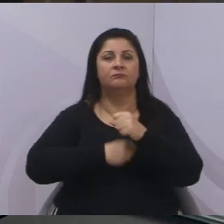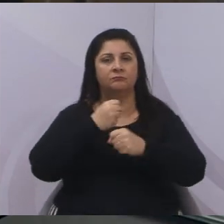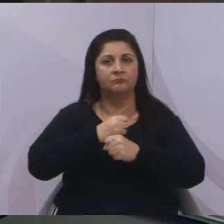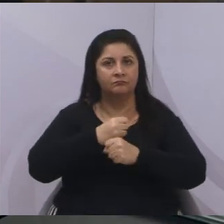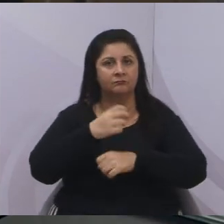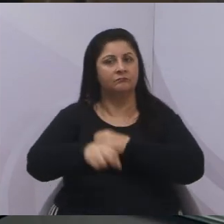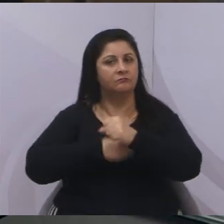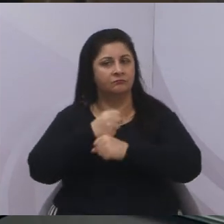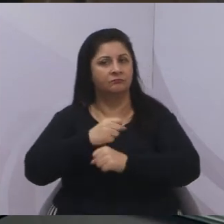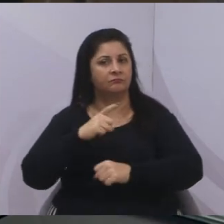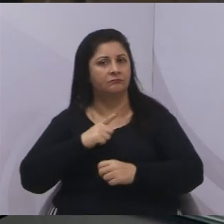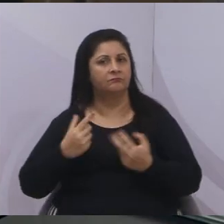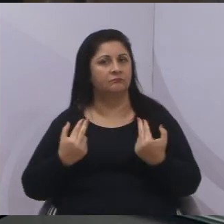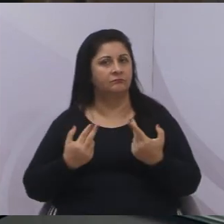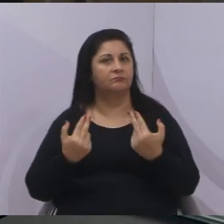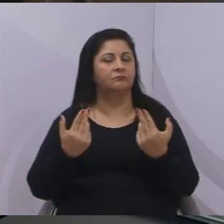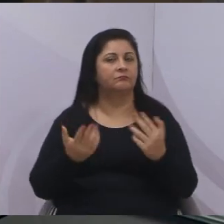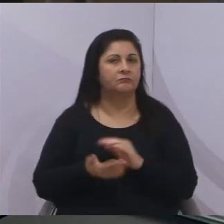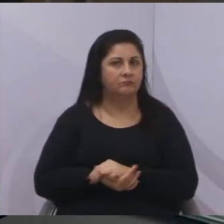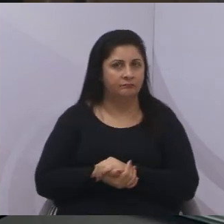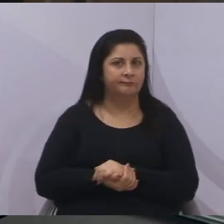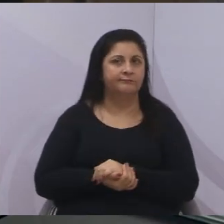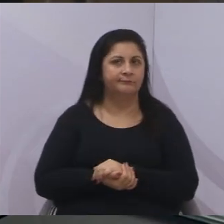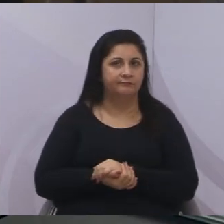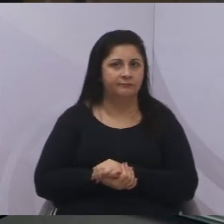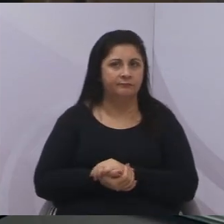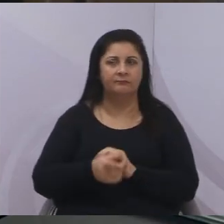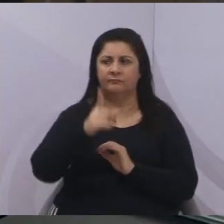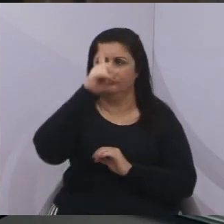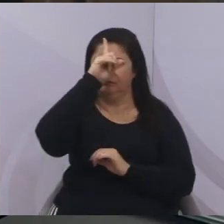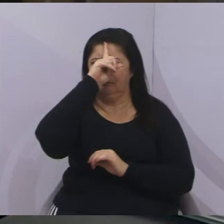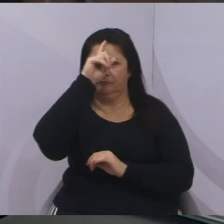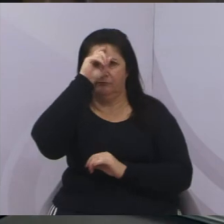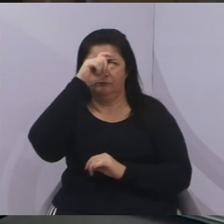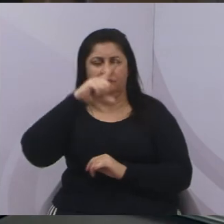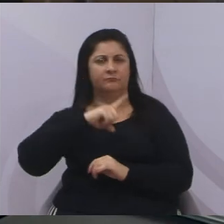anualmente para que os hospitais fossem abastecidos, para que mais hospitais fossem